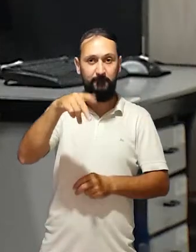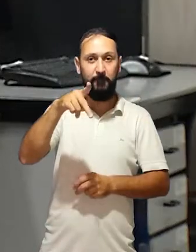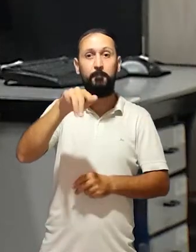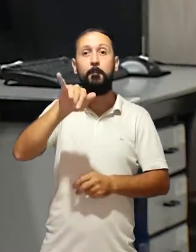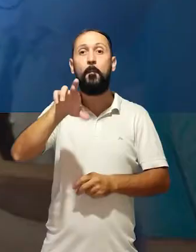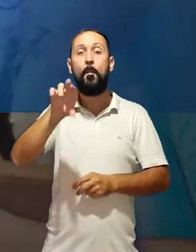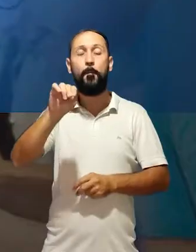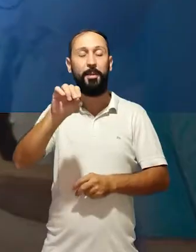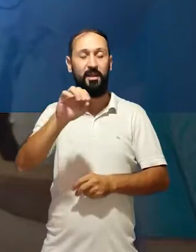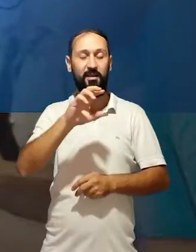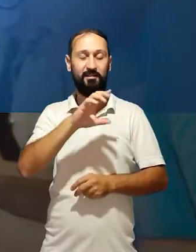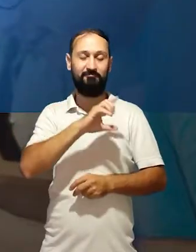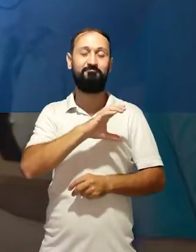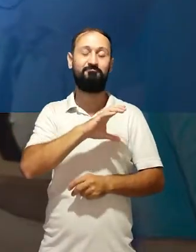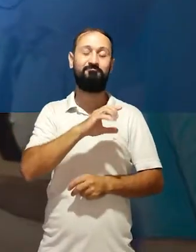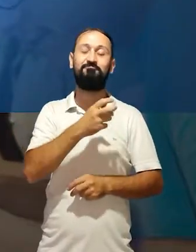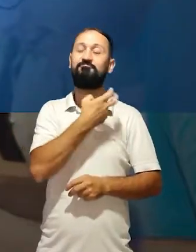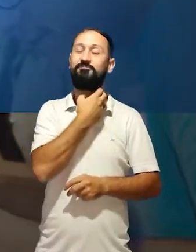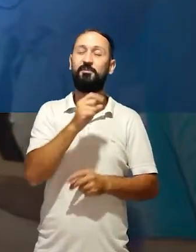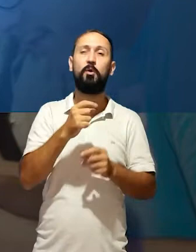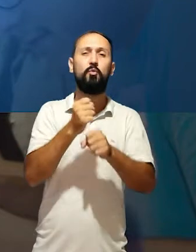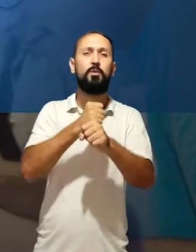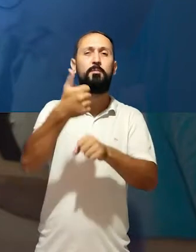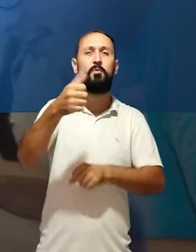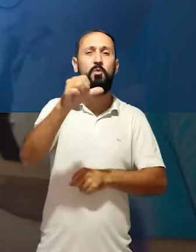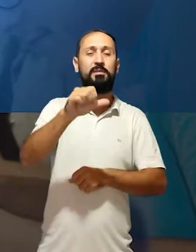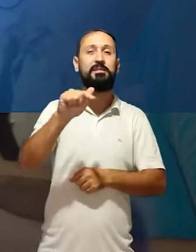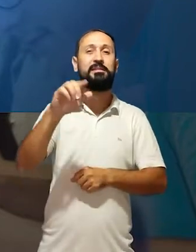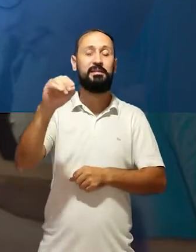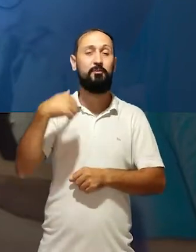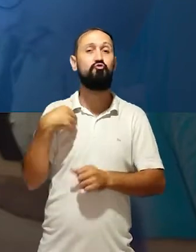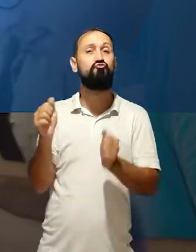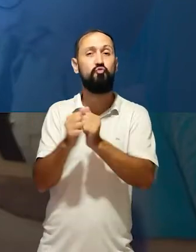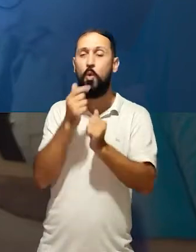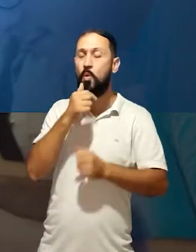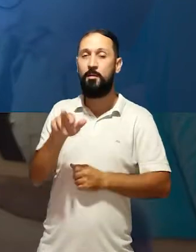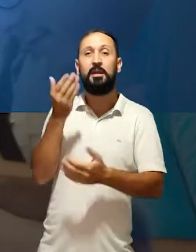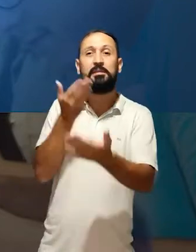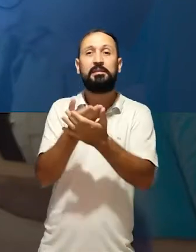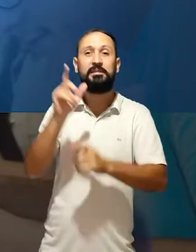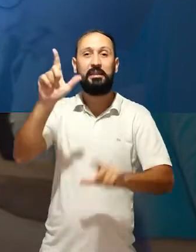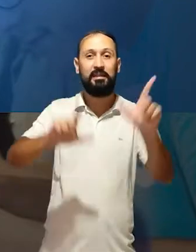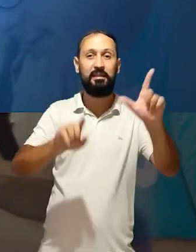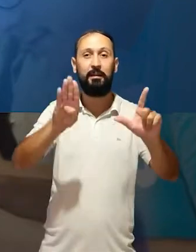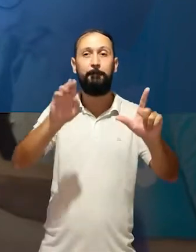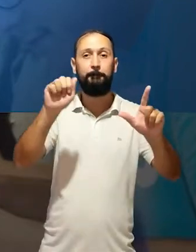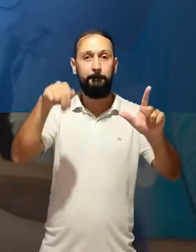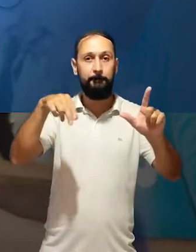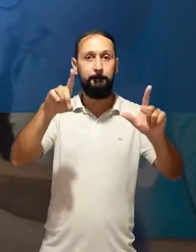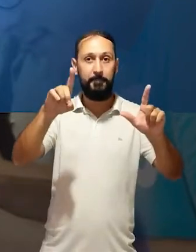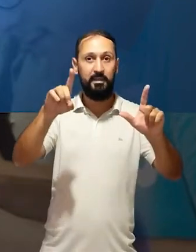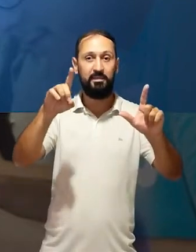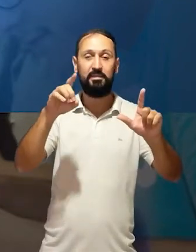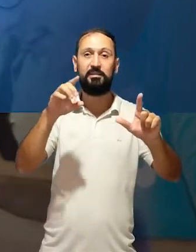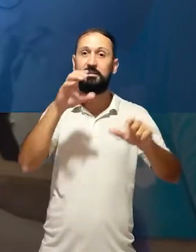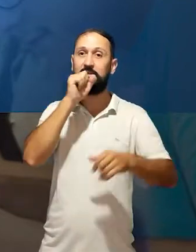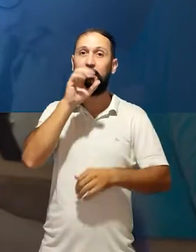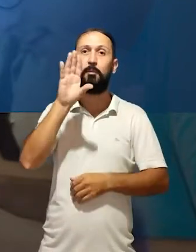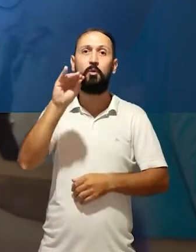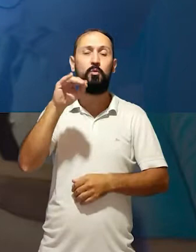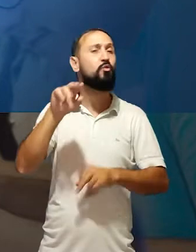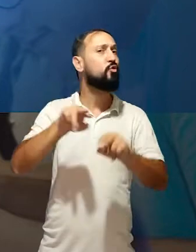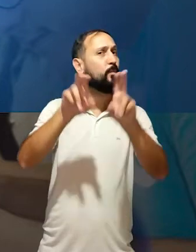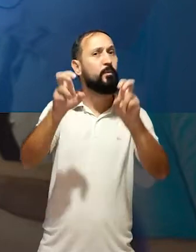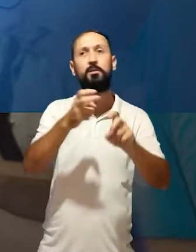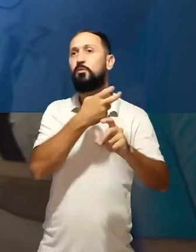Eu e meu irmão assistíamos na Band, nos anos 70, Sessão Mistério, que passava na Band sábado à